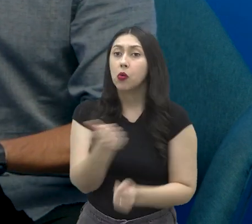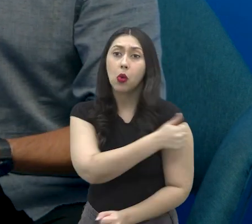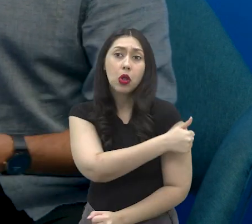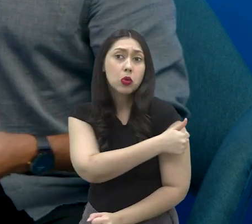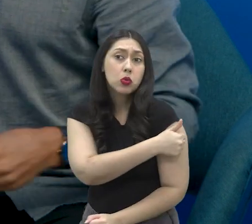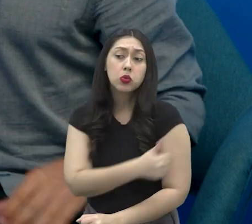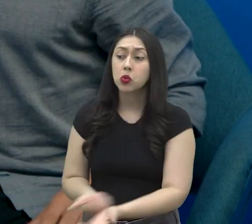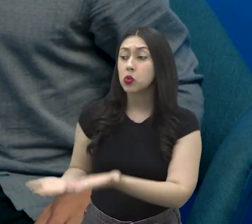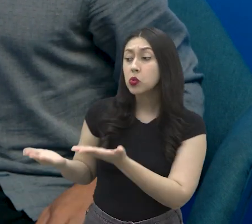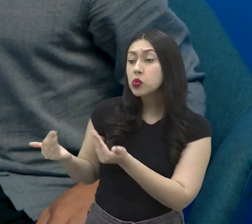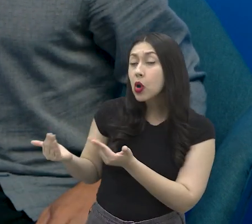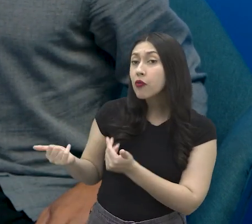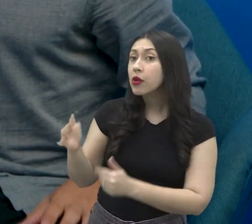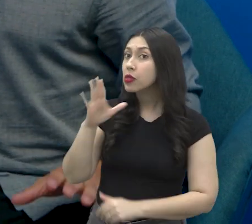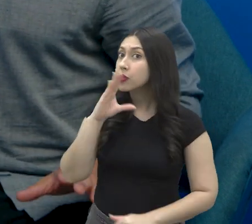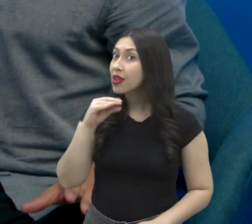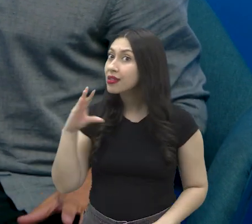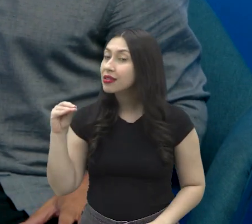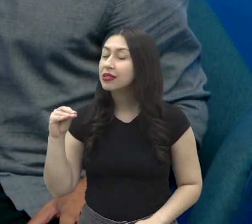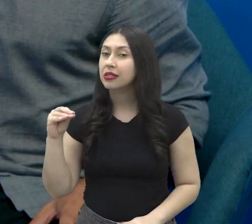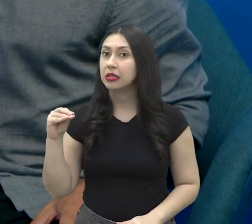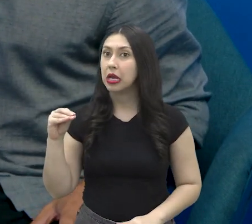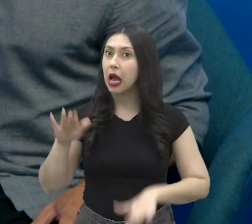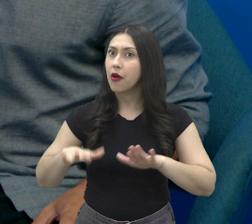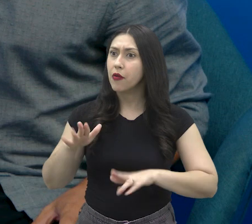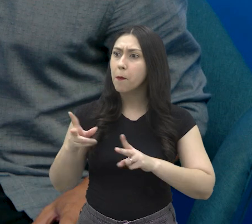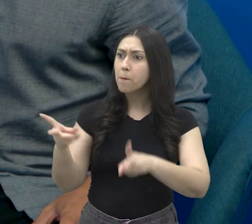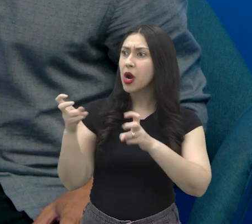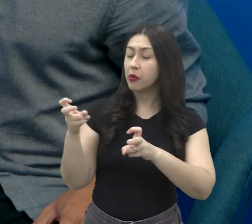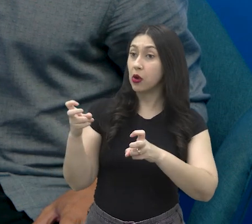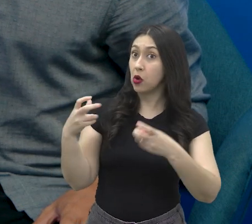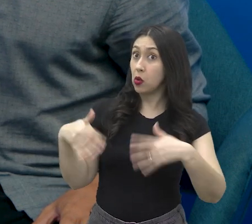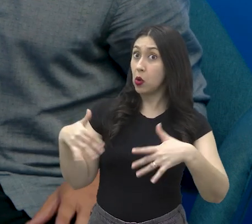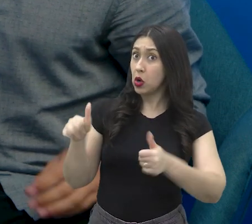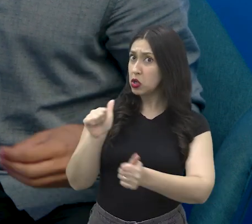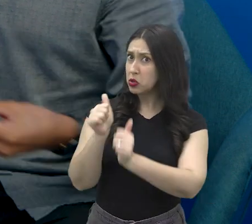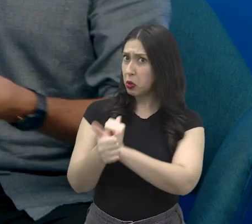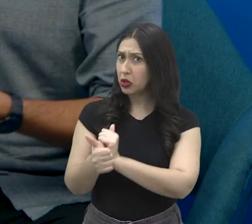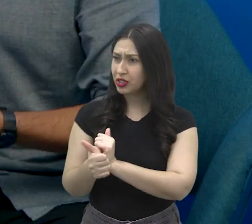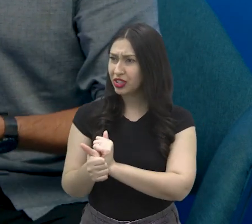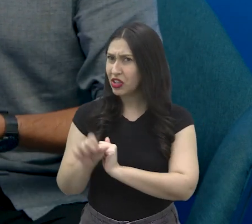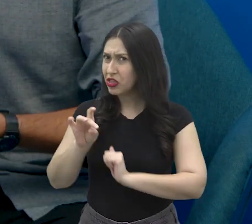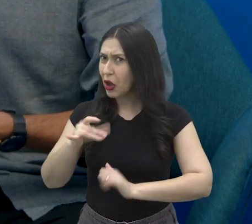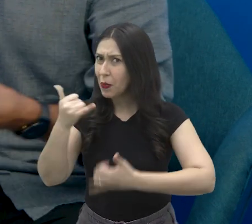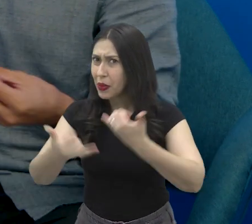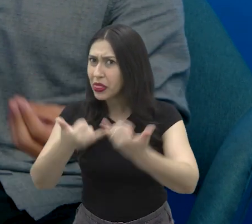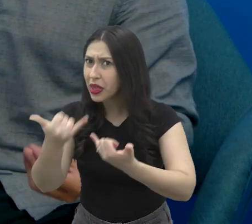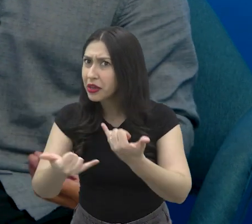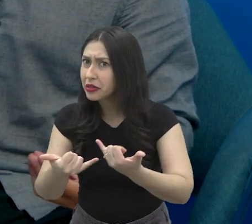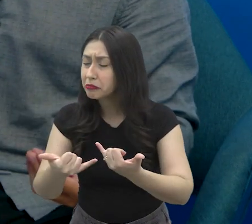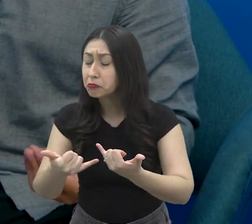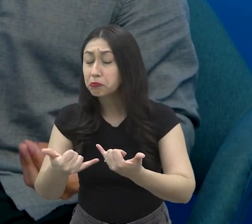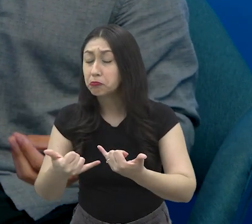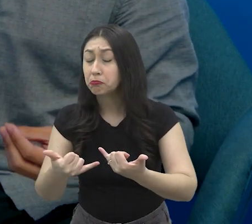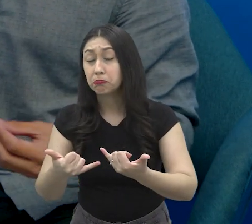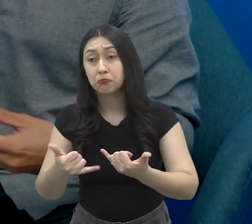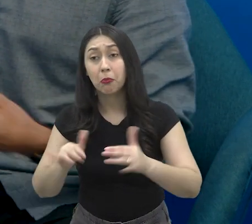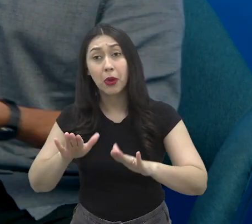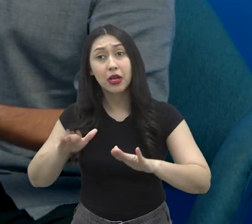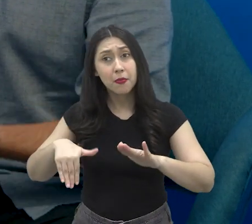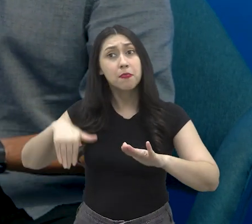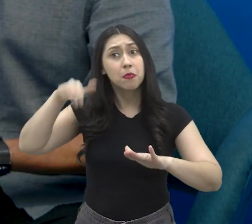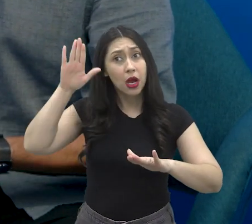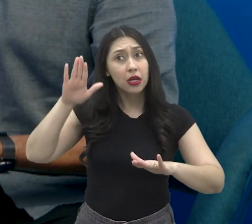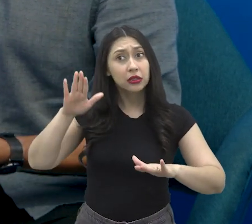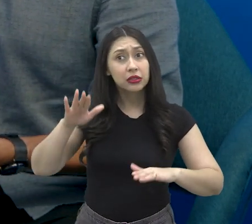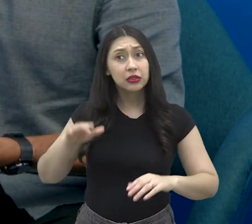jovem também, o adolescente. Muitas vezes a gente tem a impressão que o esporte é só lazer, é só atividade física, mas vai